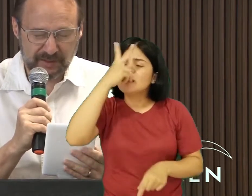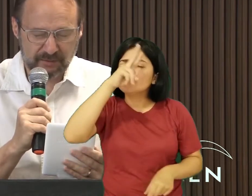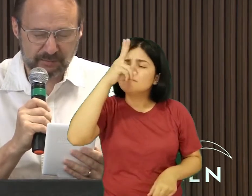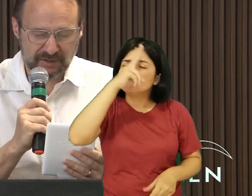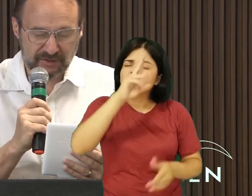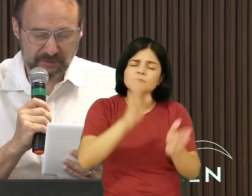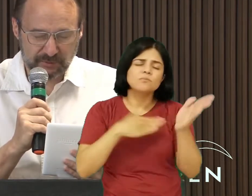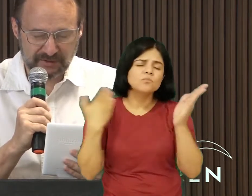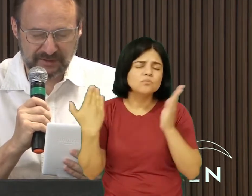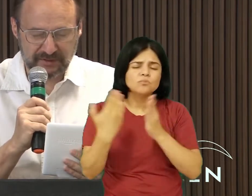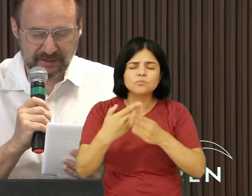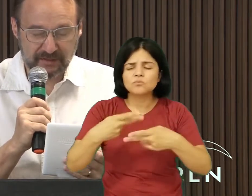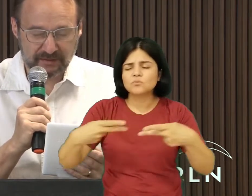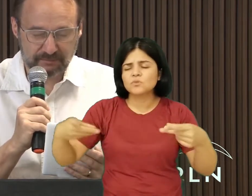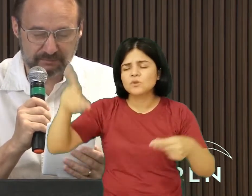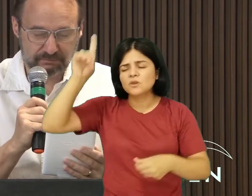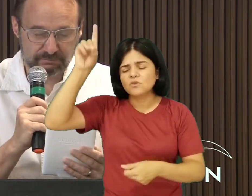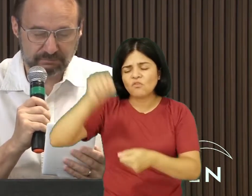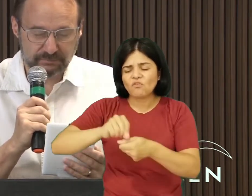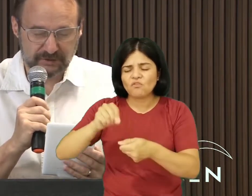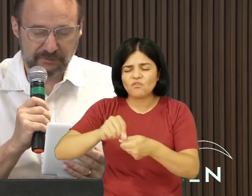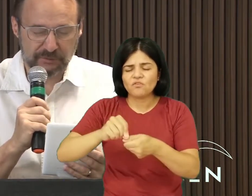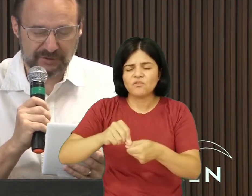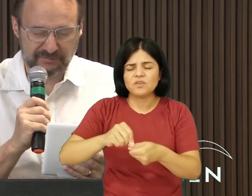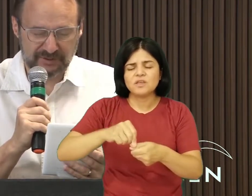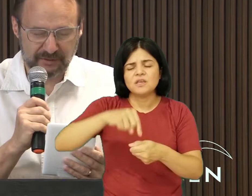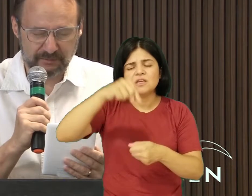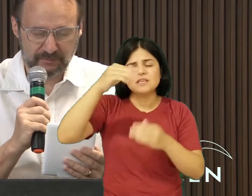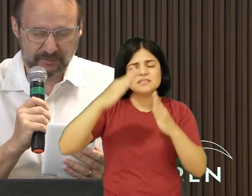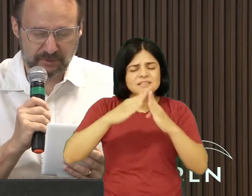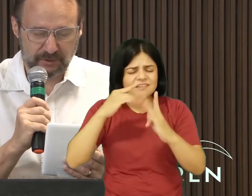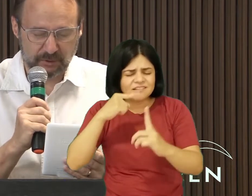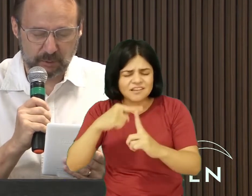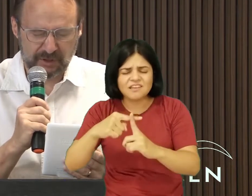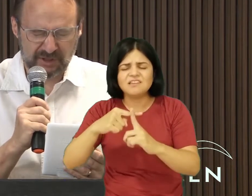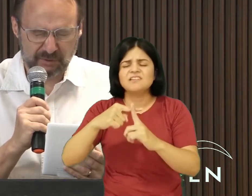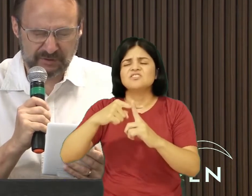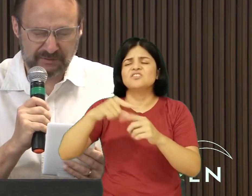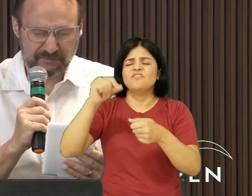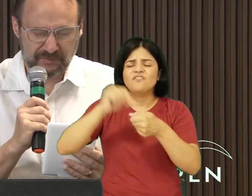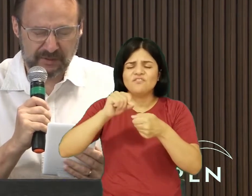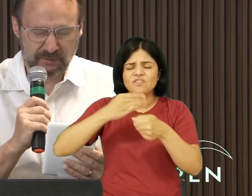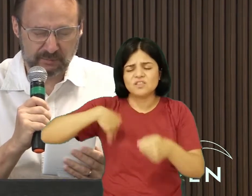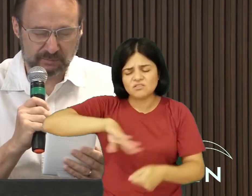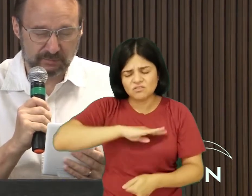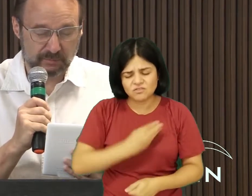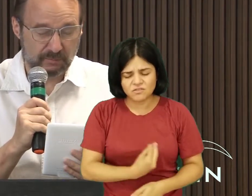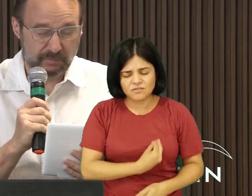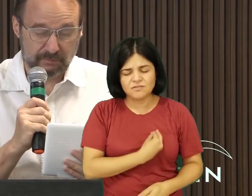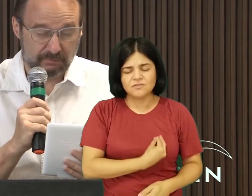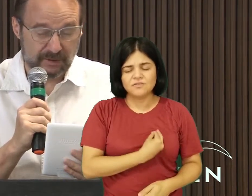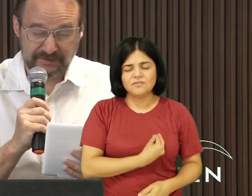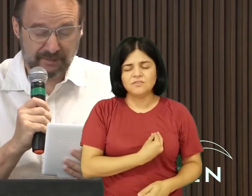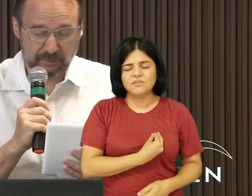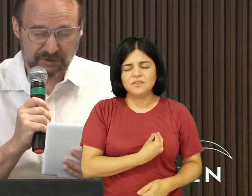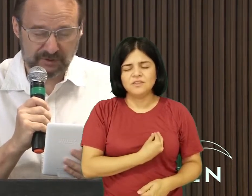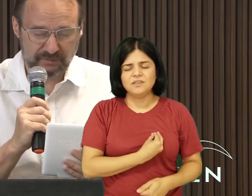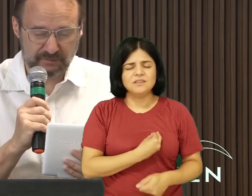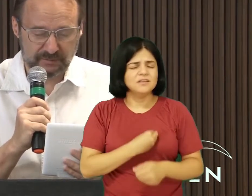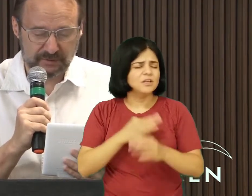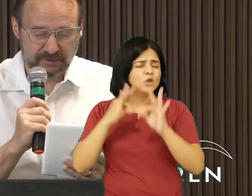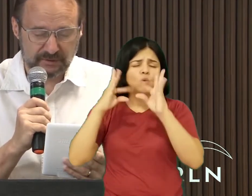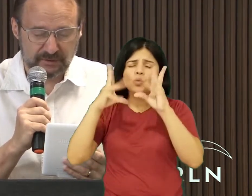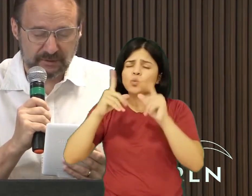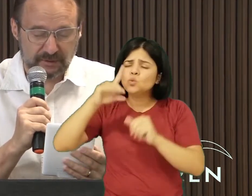tem feito na história da igreja, em nossa vida, o que o Senhor tem feito até hoje.